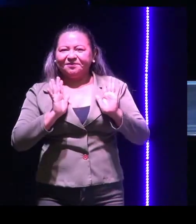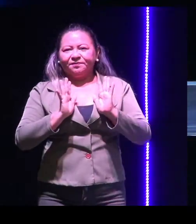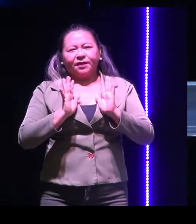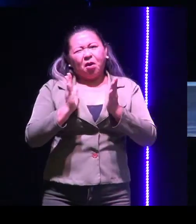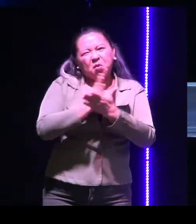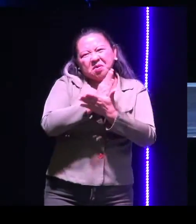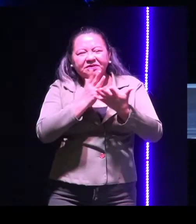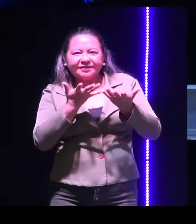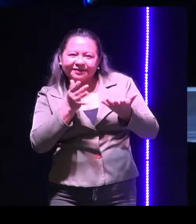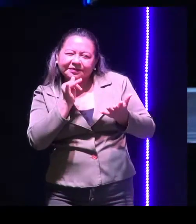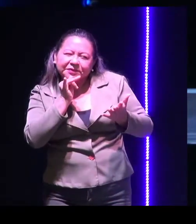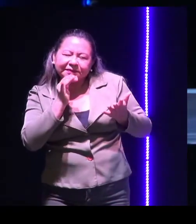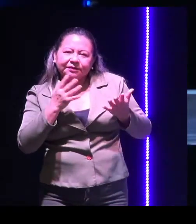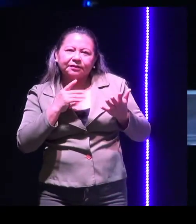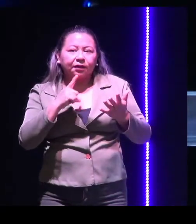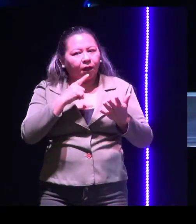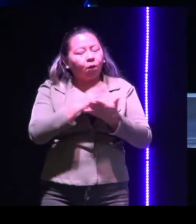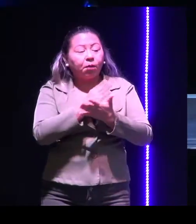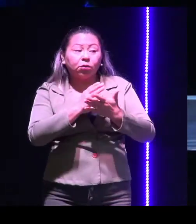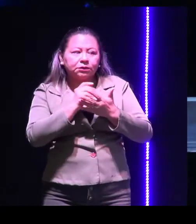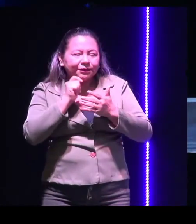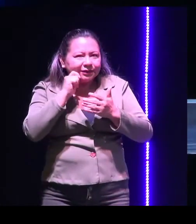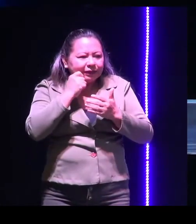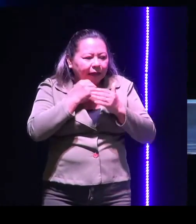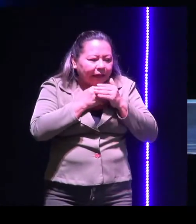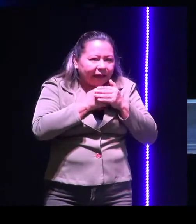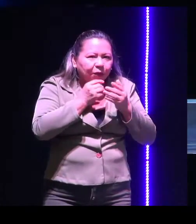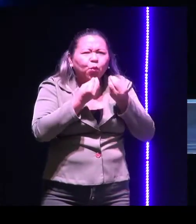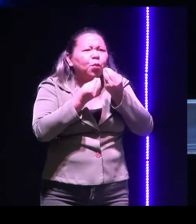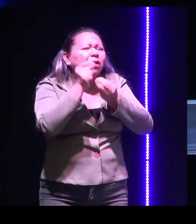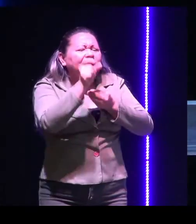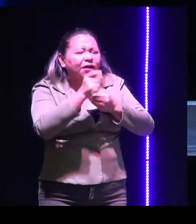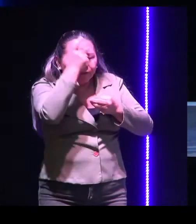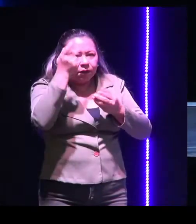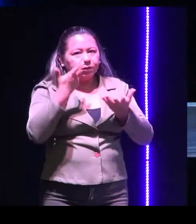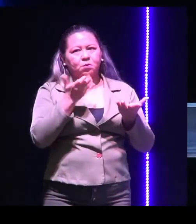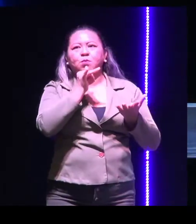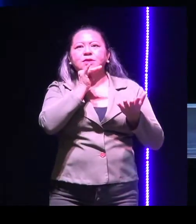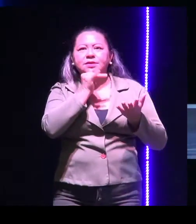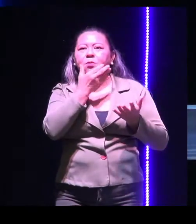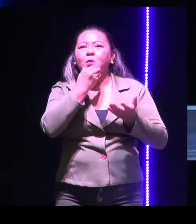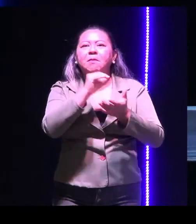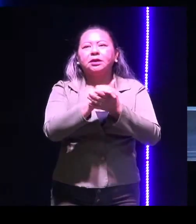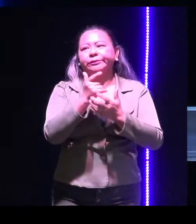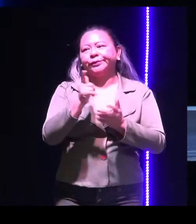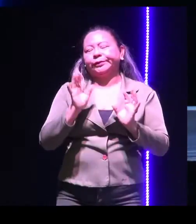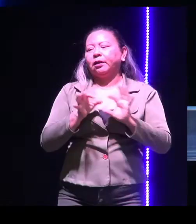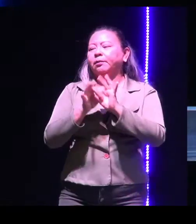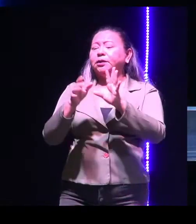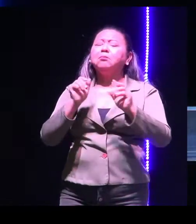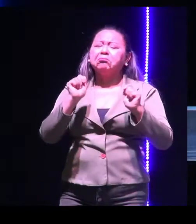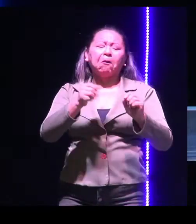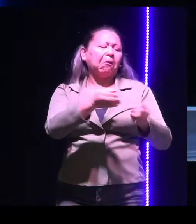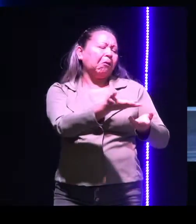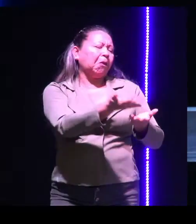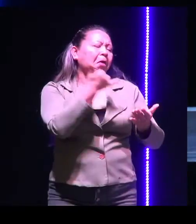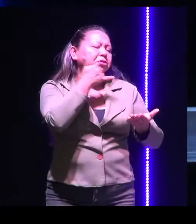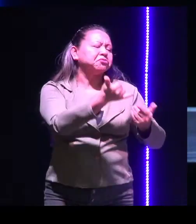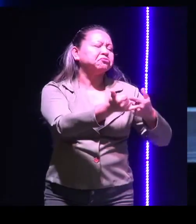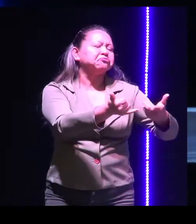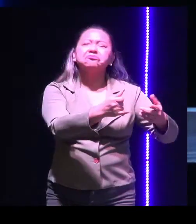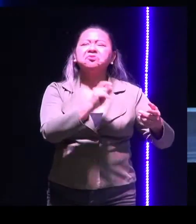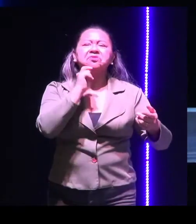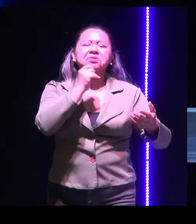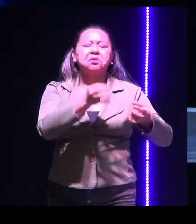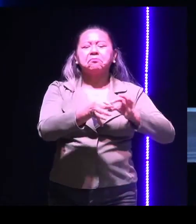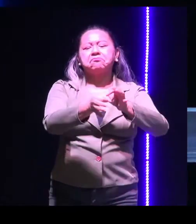Tem alguma coisa escondida. E aí, como é esse camarada, que a mulher não tem liberdade de pegar o celular dele, e nem o camarada